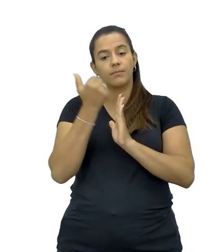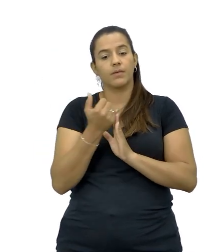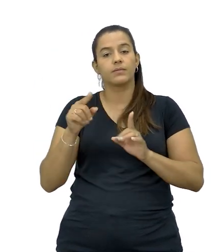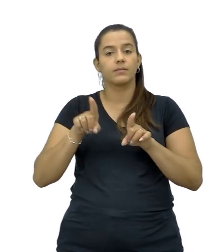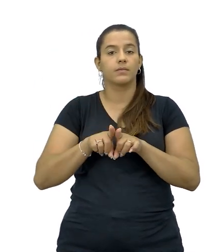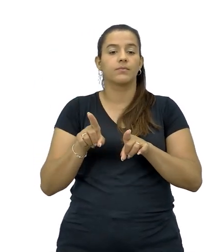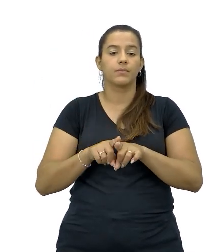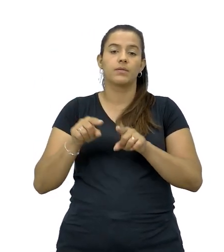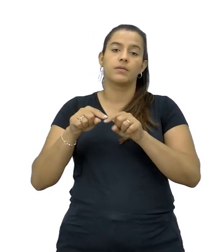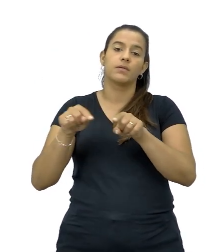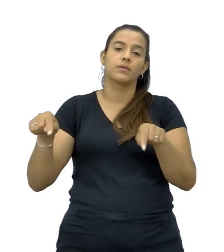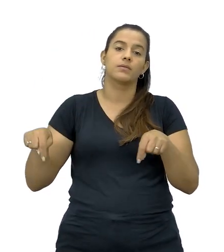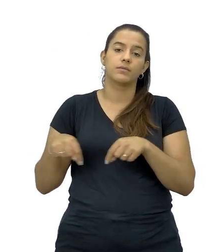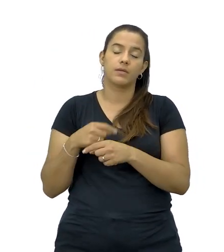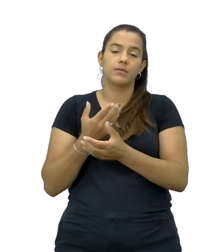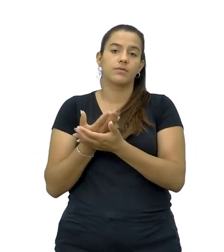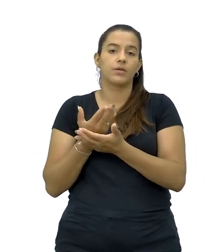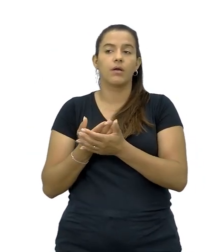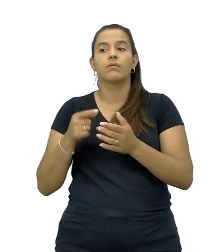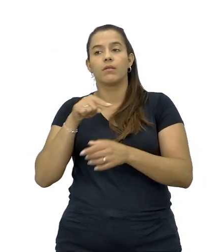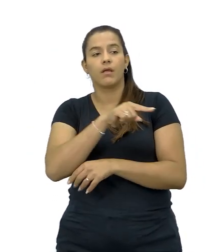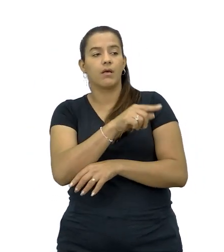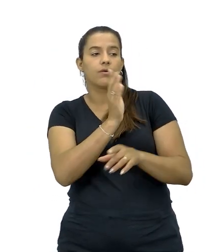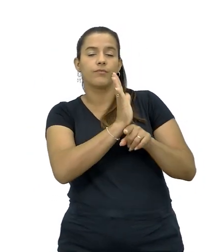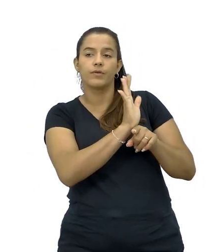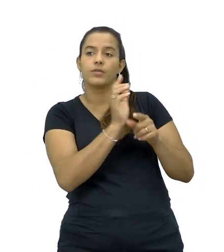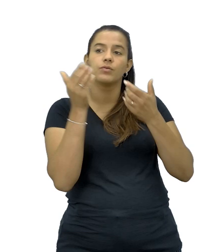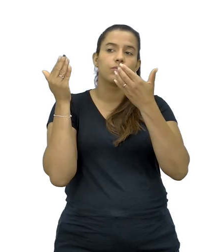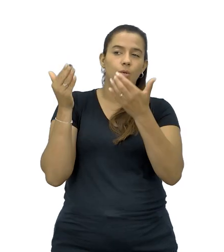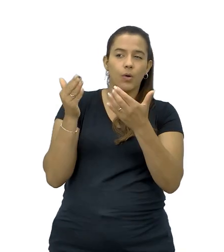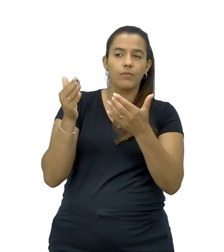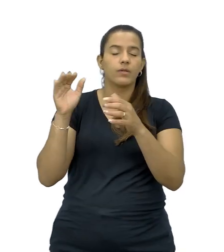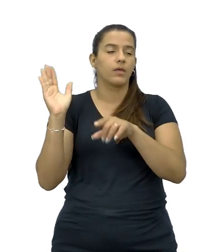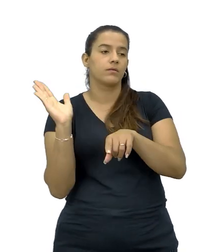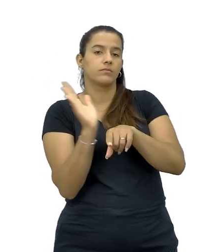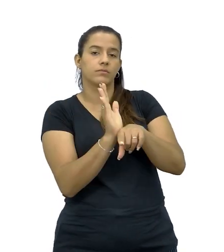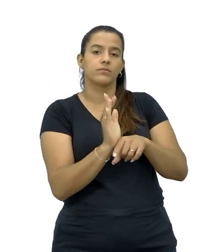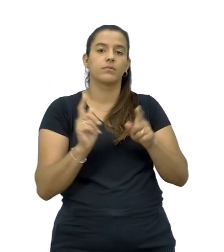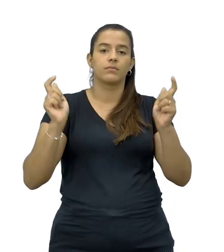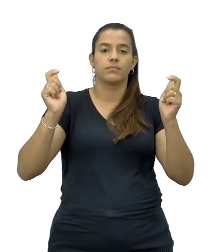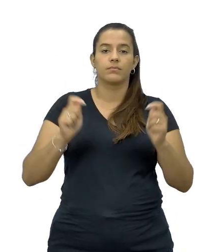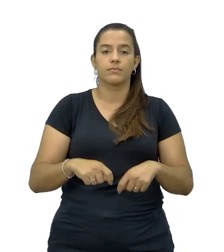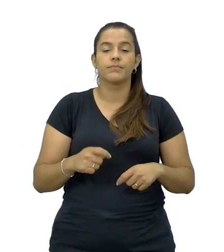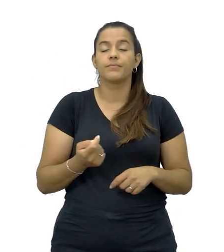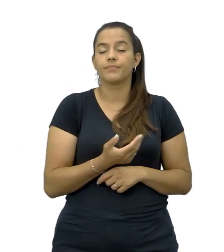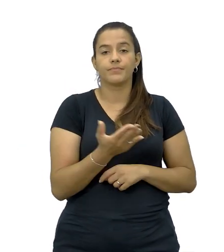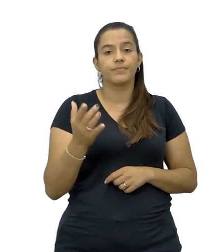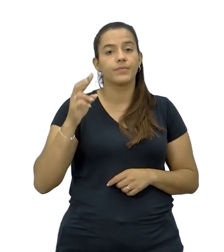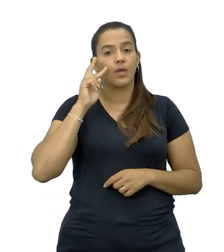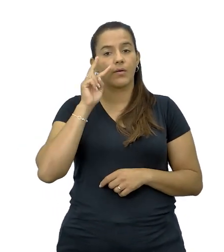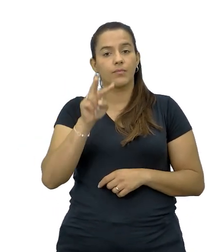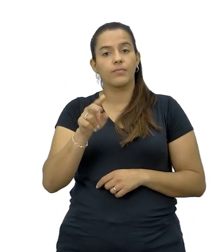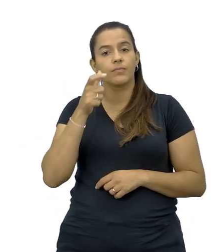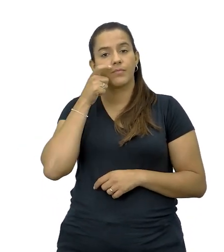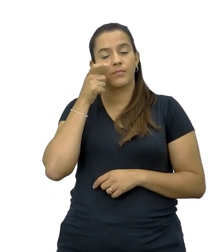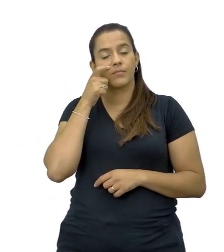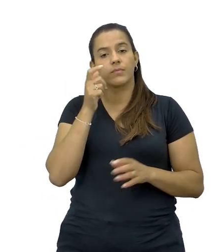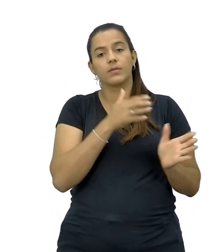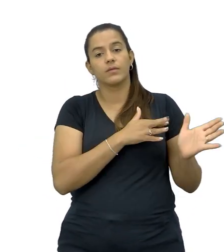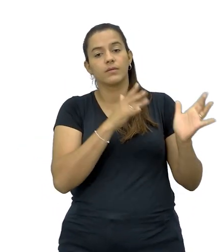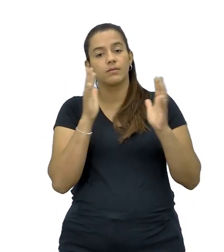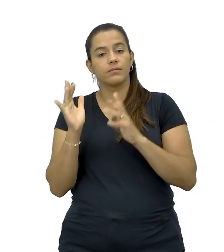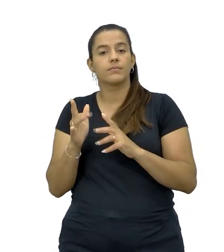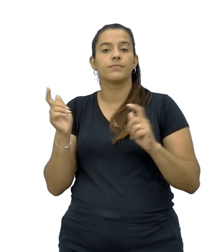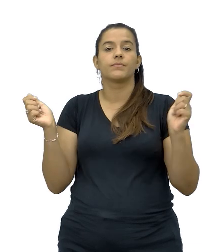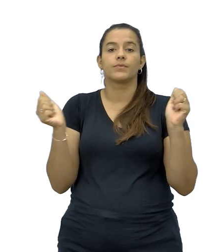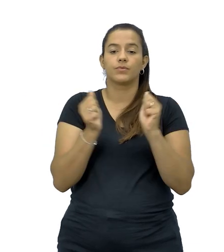às vezes, as dúvidas que viu nesse vídeo. Acho que o professor também precisa orientar nesse sentido, de que você assistindo ao vídeo, depois traga aqui também